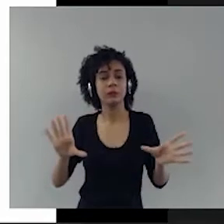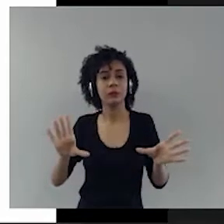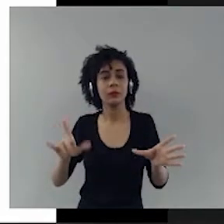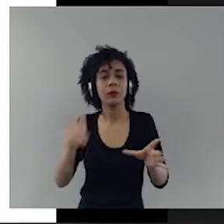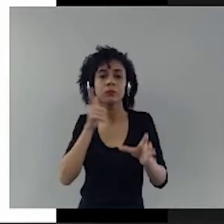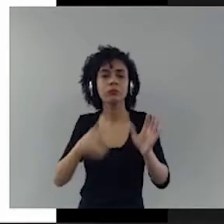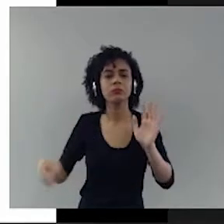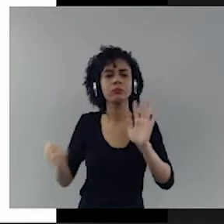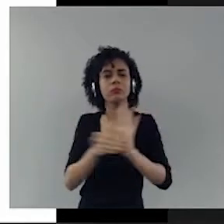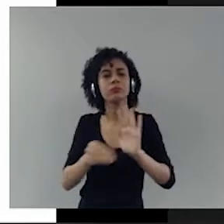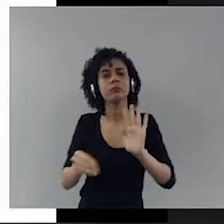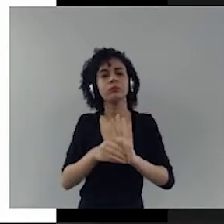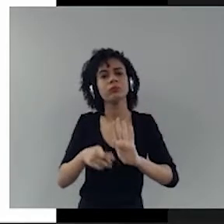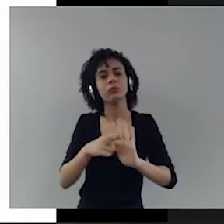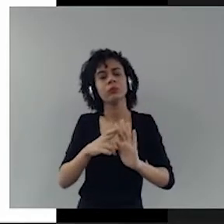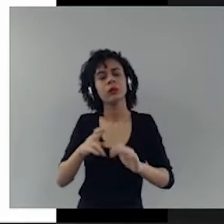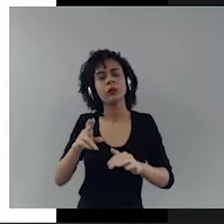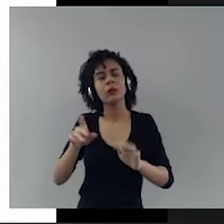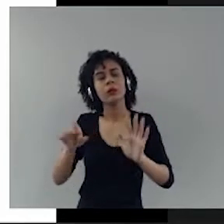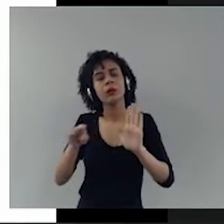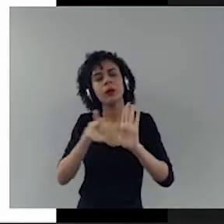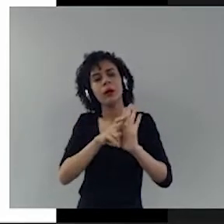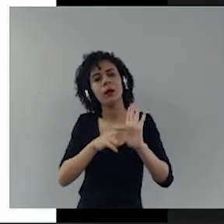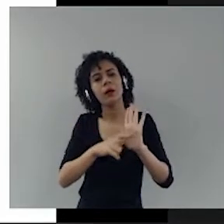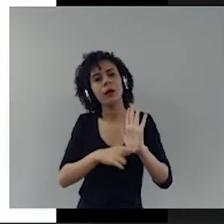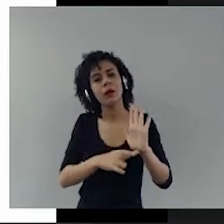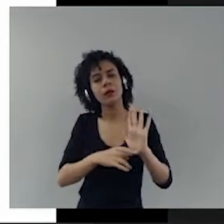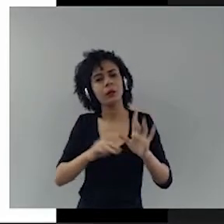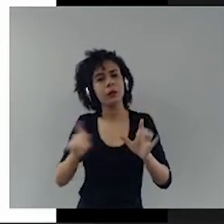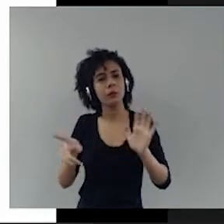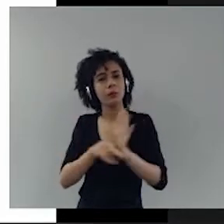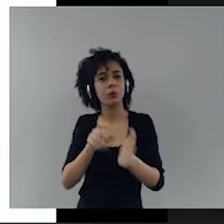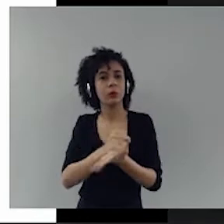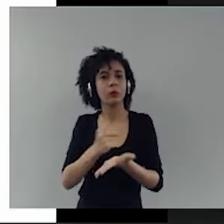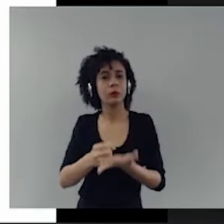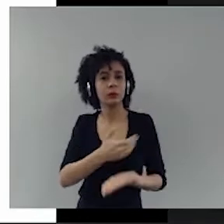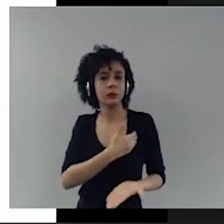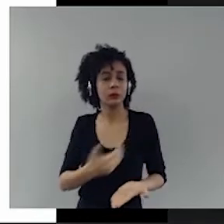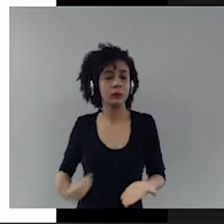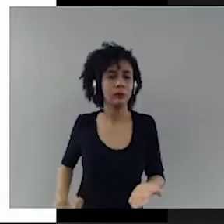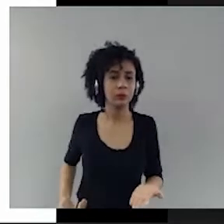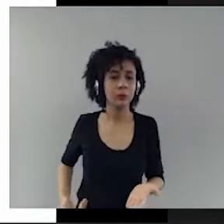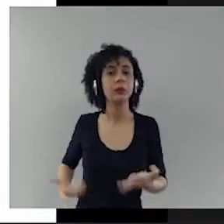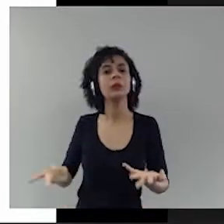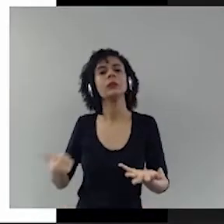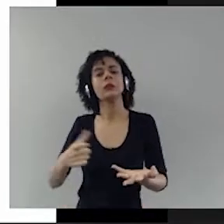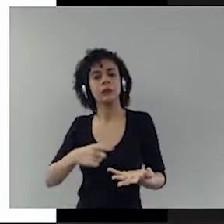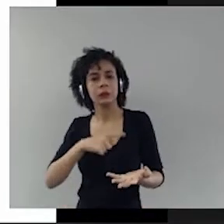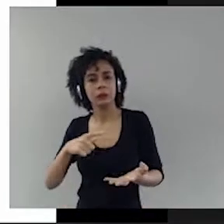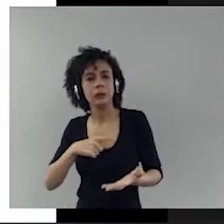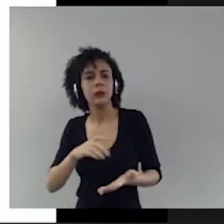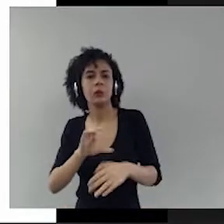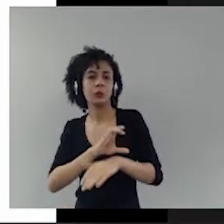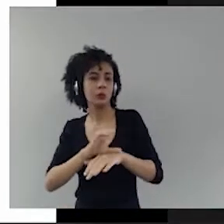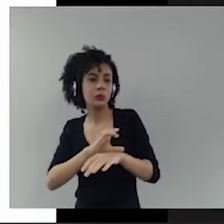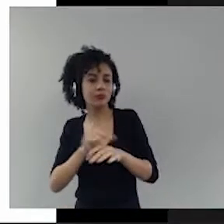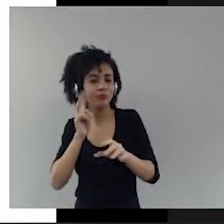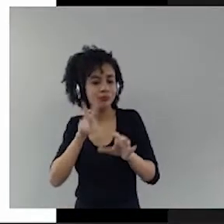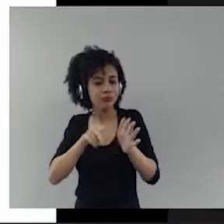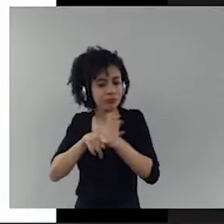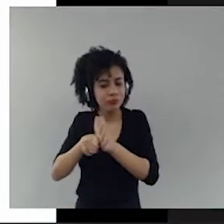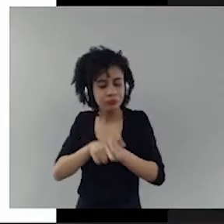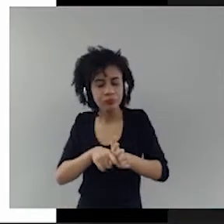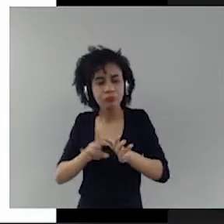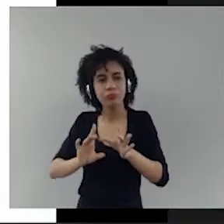de um regime extraordinário de contratações públicas então a um respaldo constitucional para